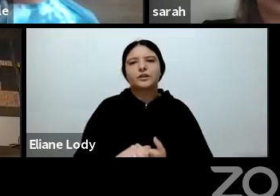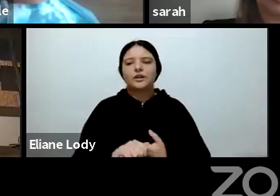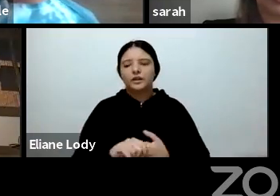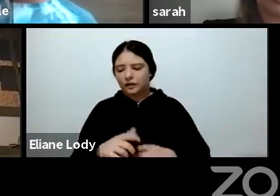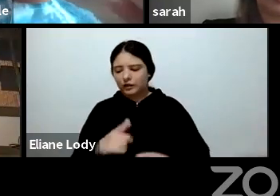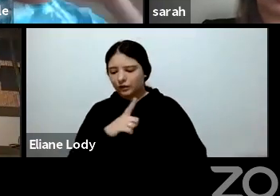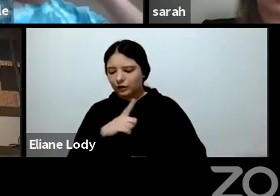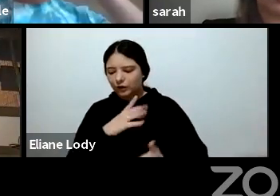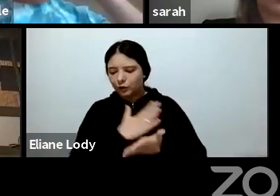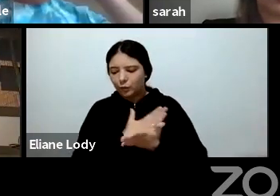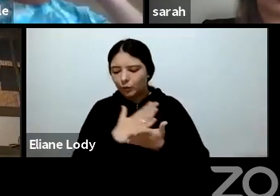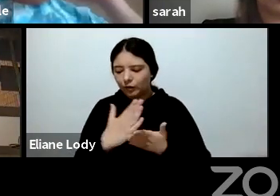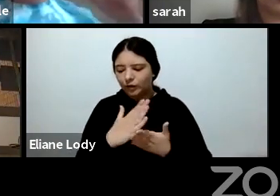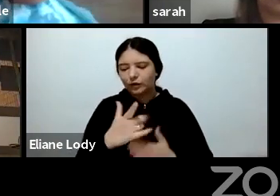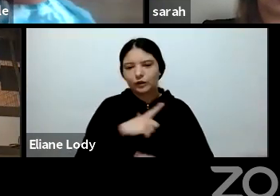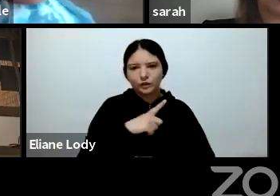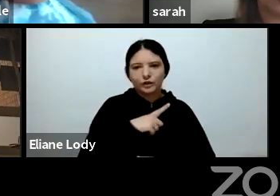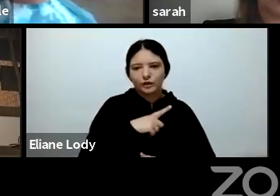princípio,